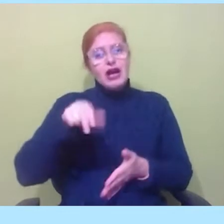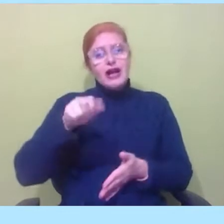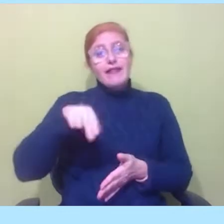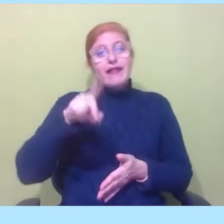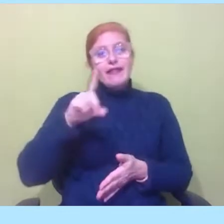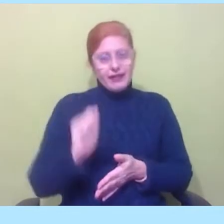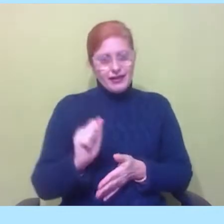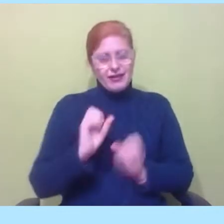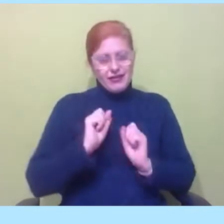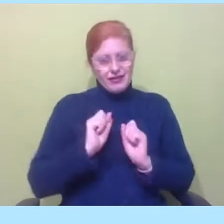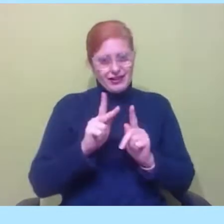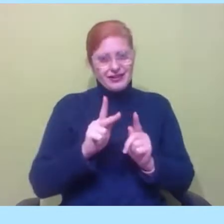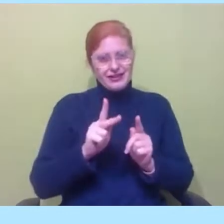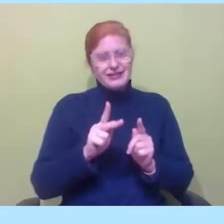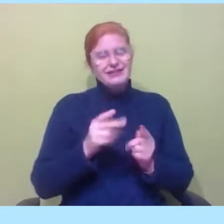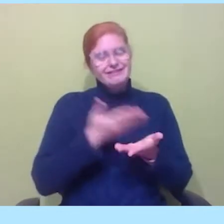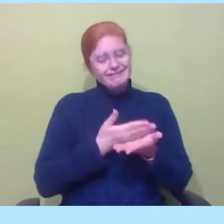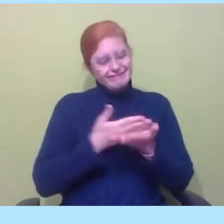você com a palavra